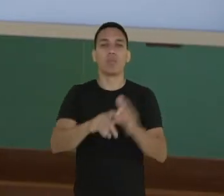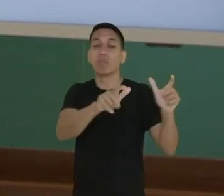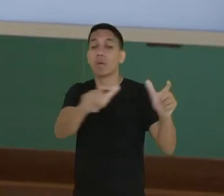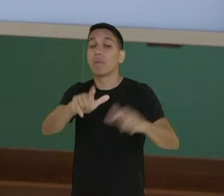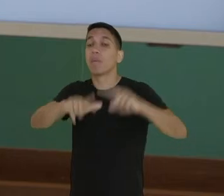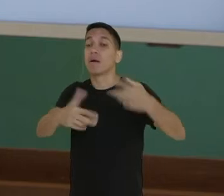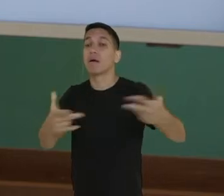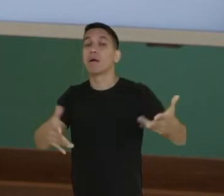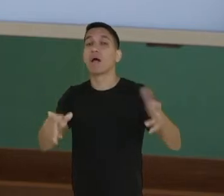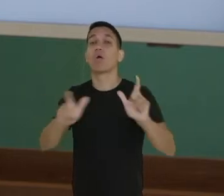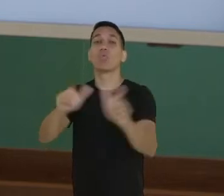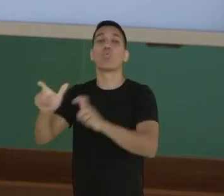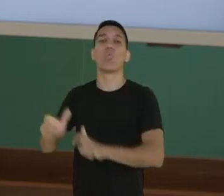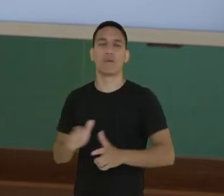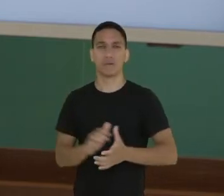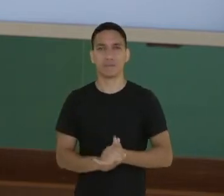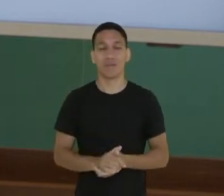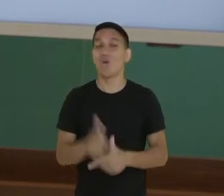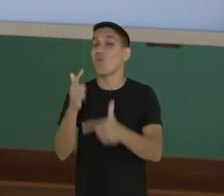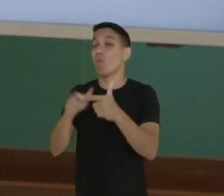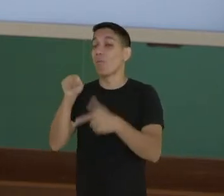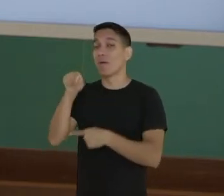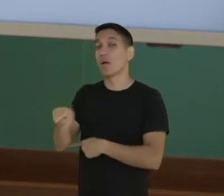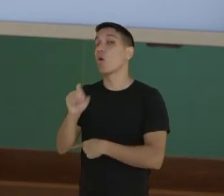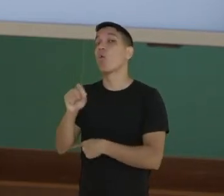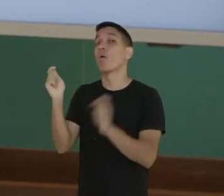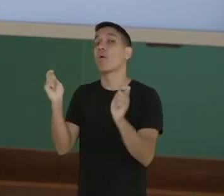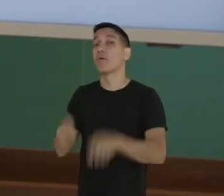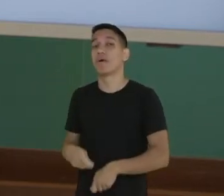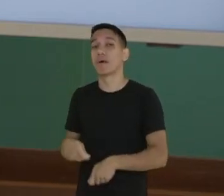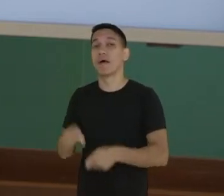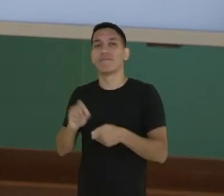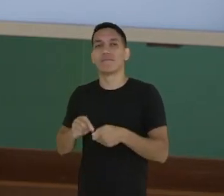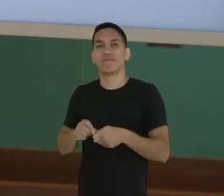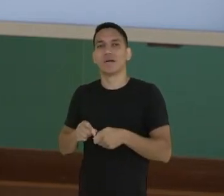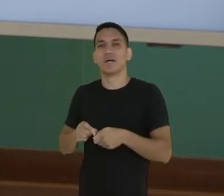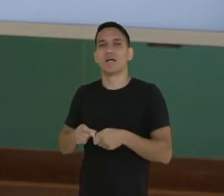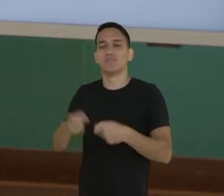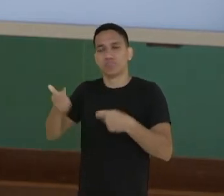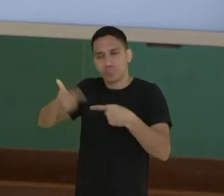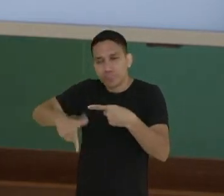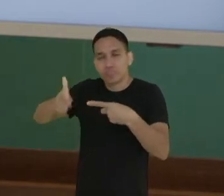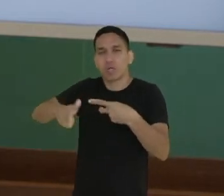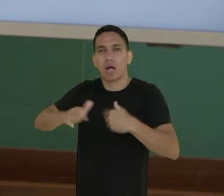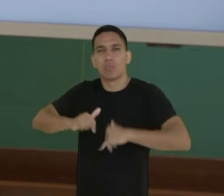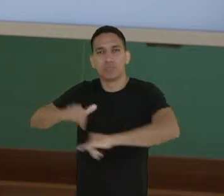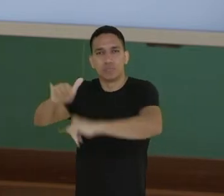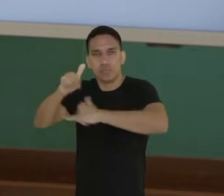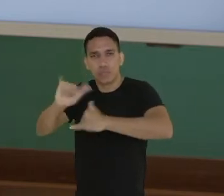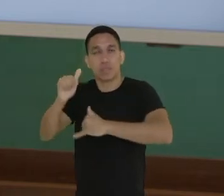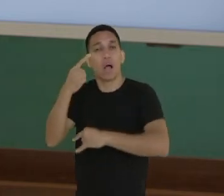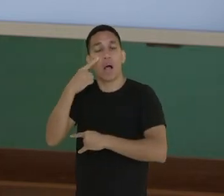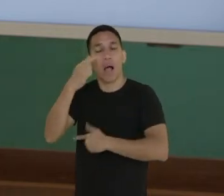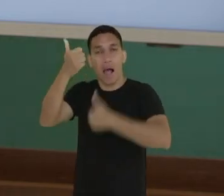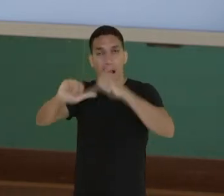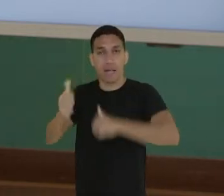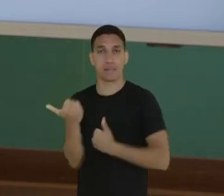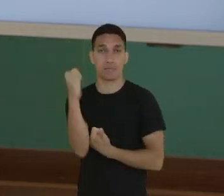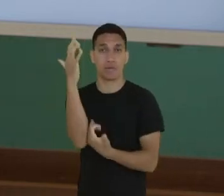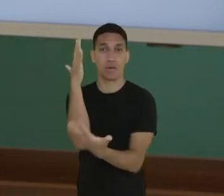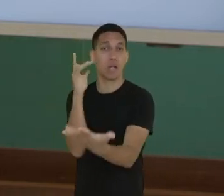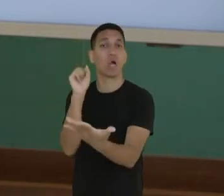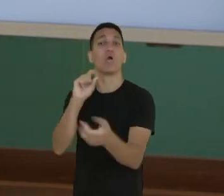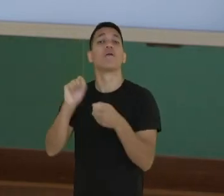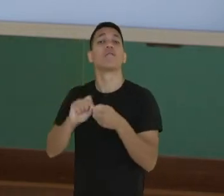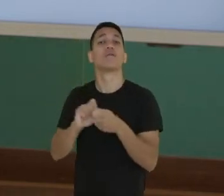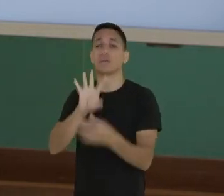O grande problema das energias renováveis é a sua capacidade de geração. Por exemplo, se você for analisar a biomassa ela produz